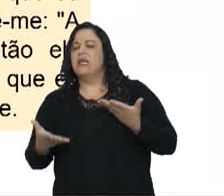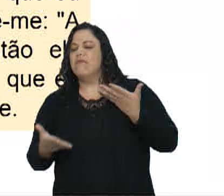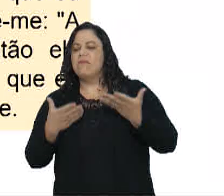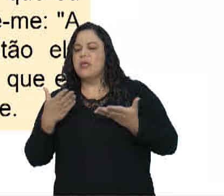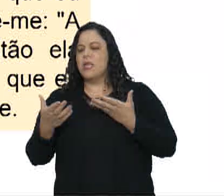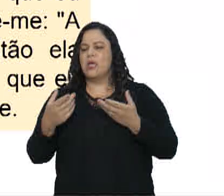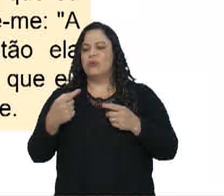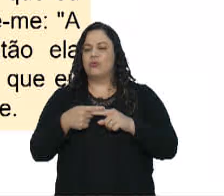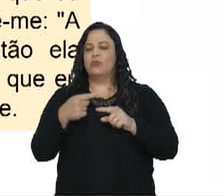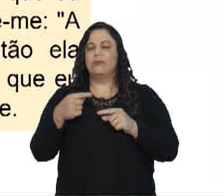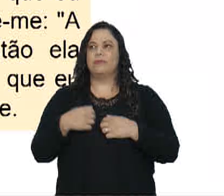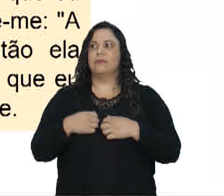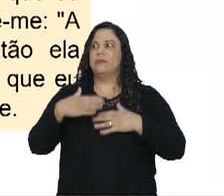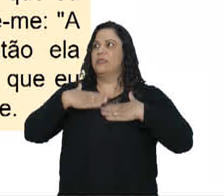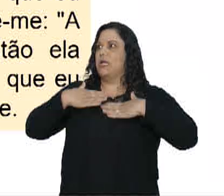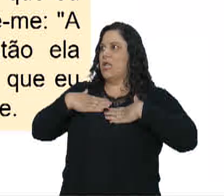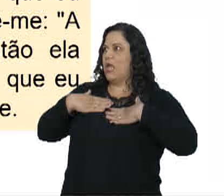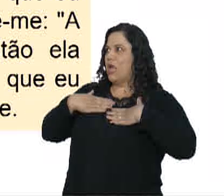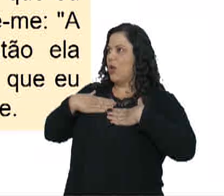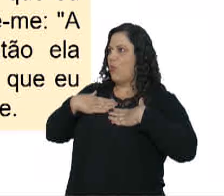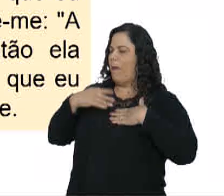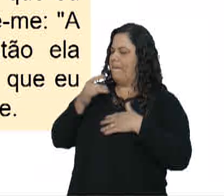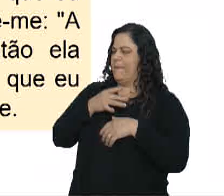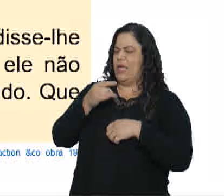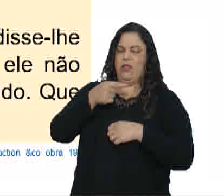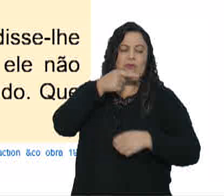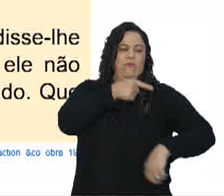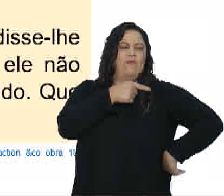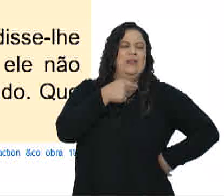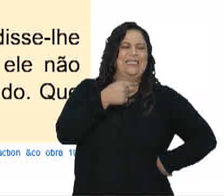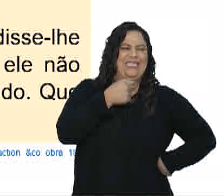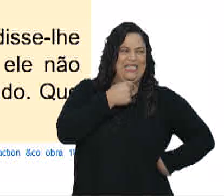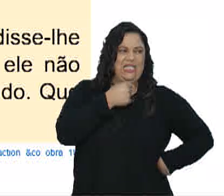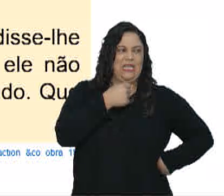você me esquecesse, mas que não era verdade.